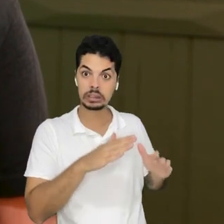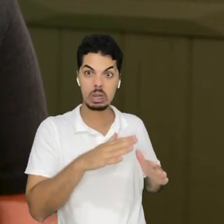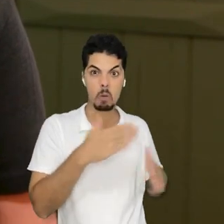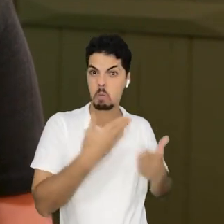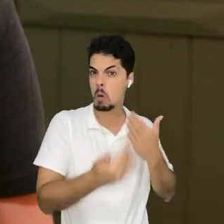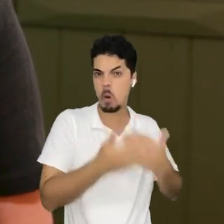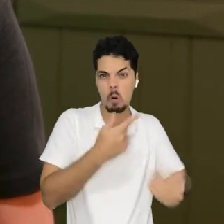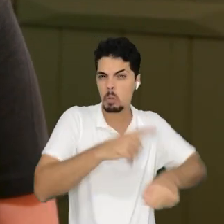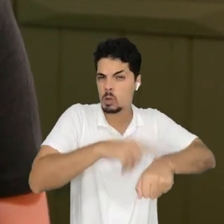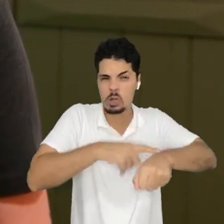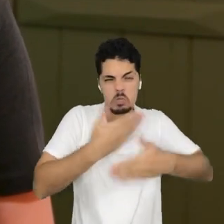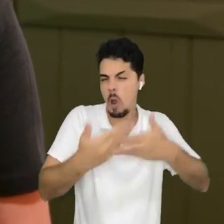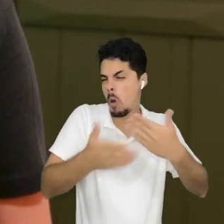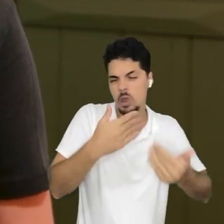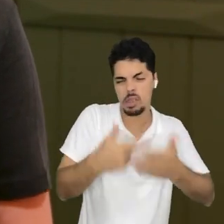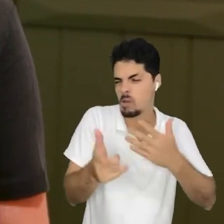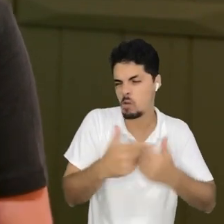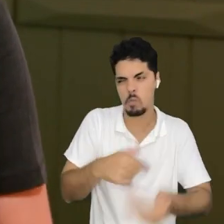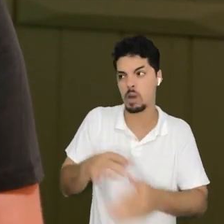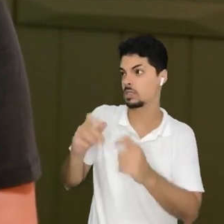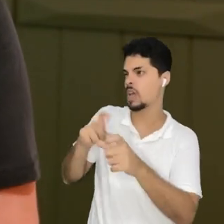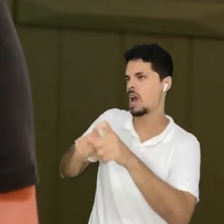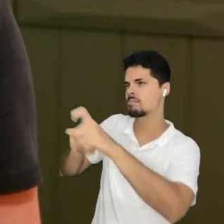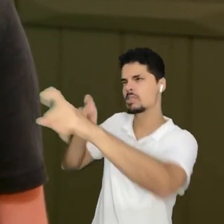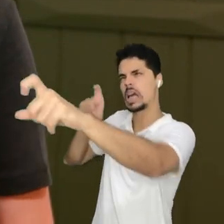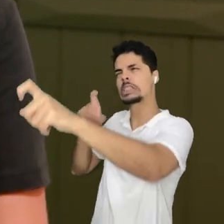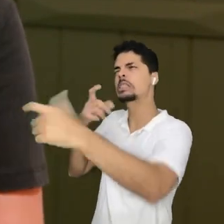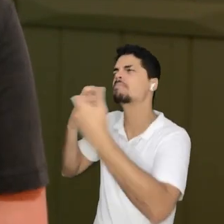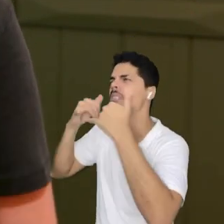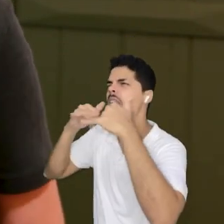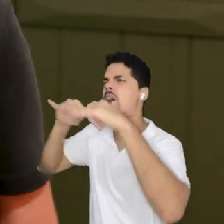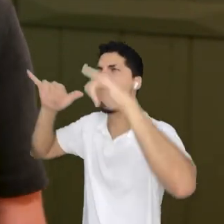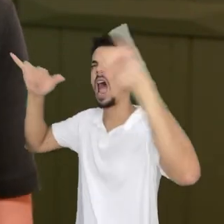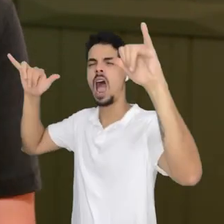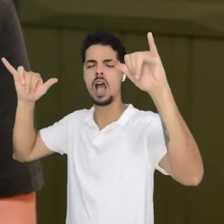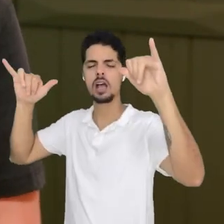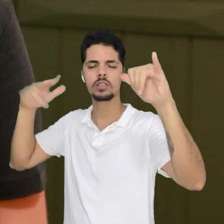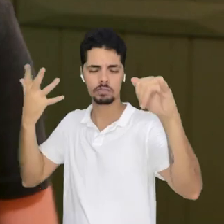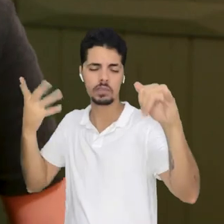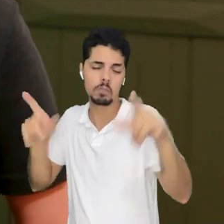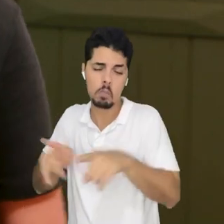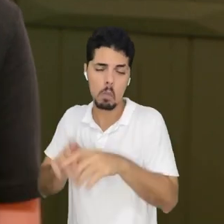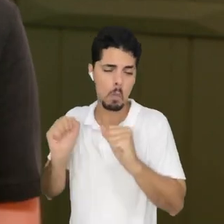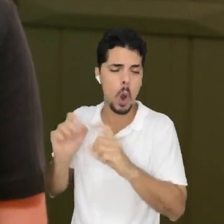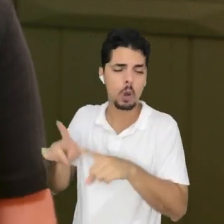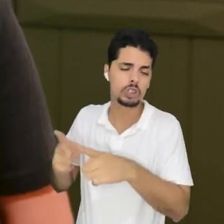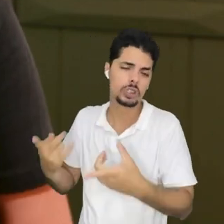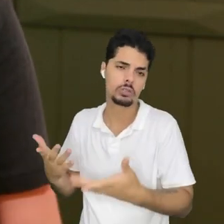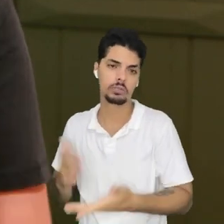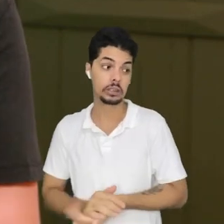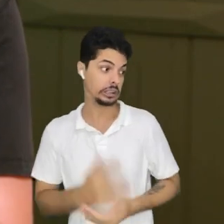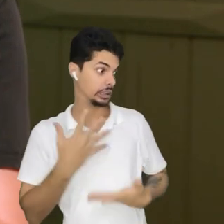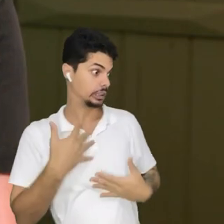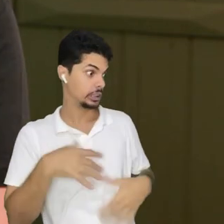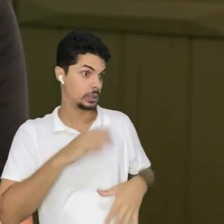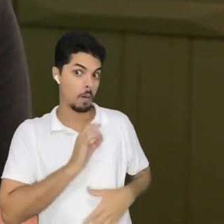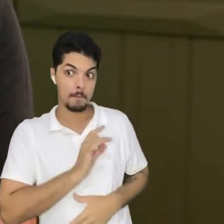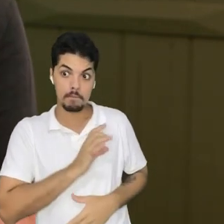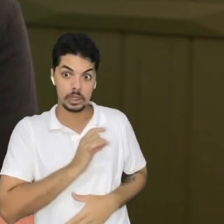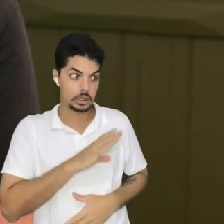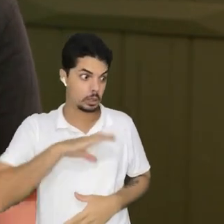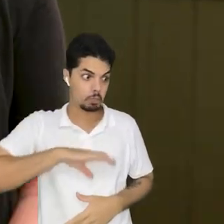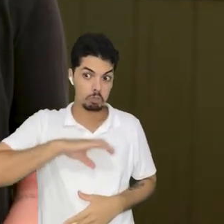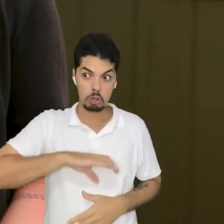independência. Apoiado pelas elites brasileiras, né, tinha toda essa estrutura que estava se iniciando para uma